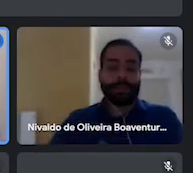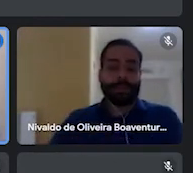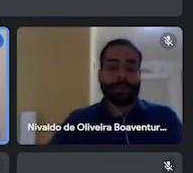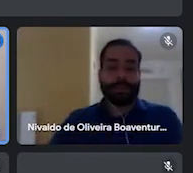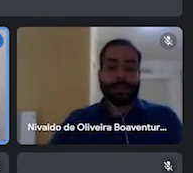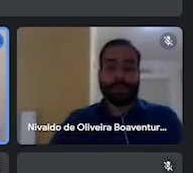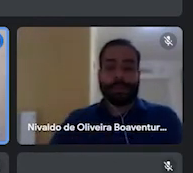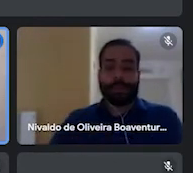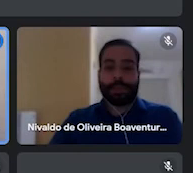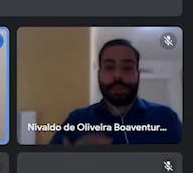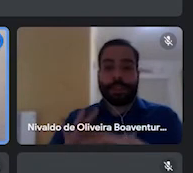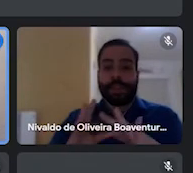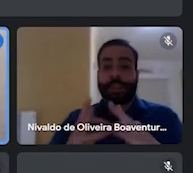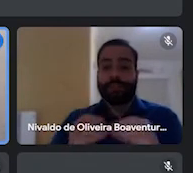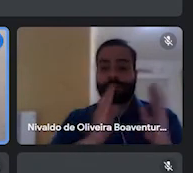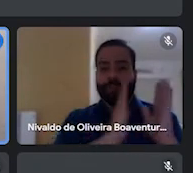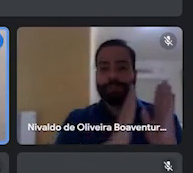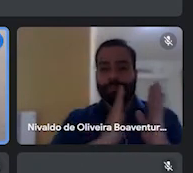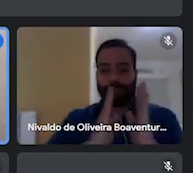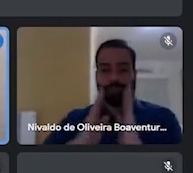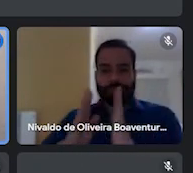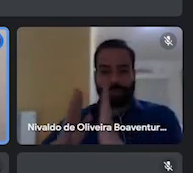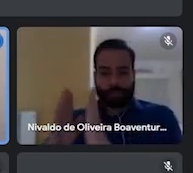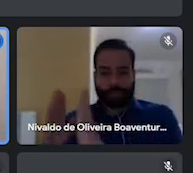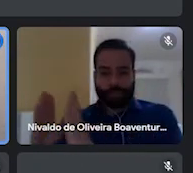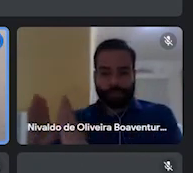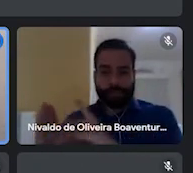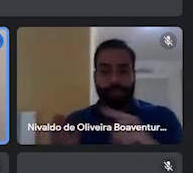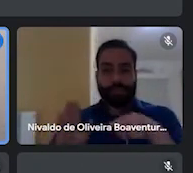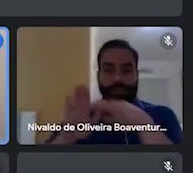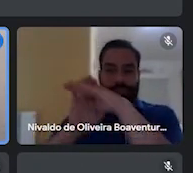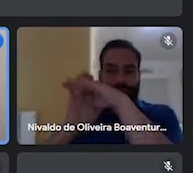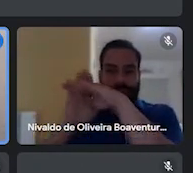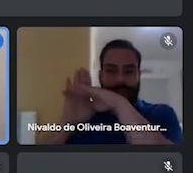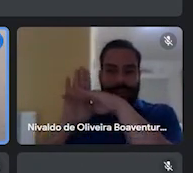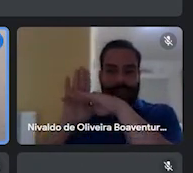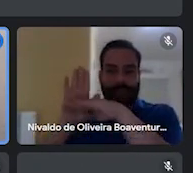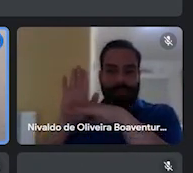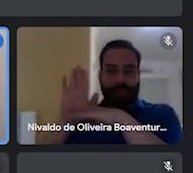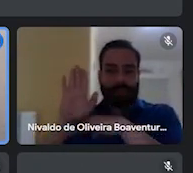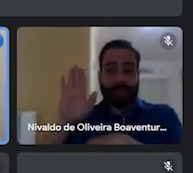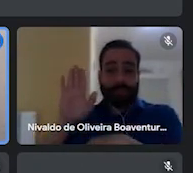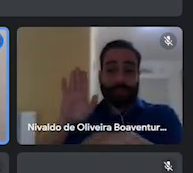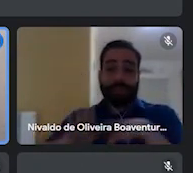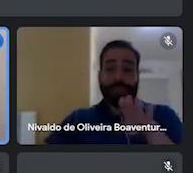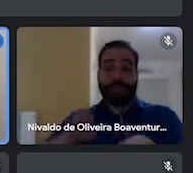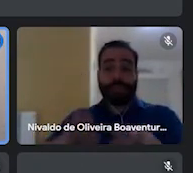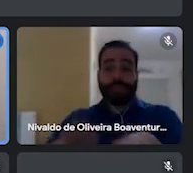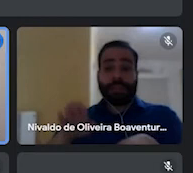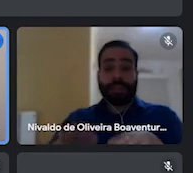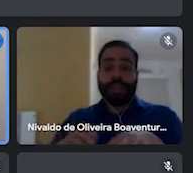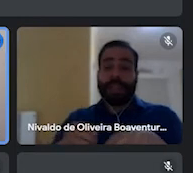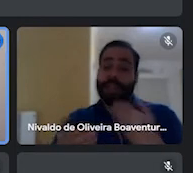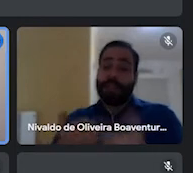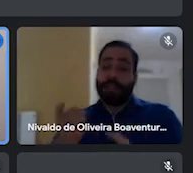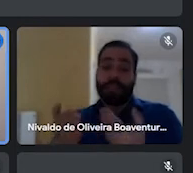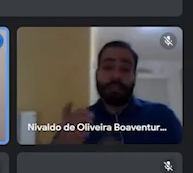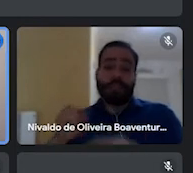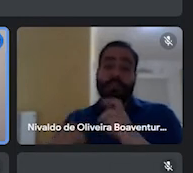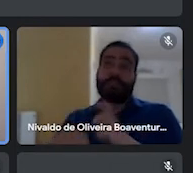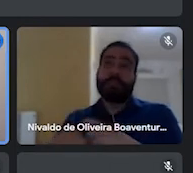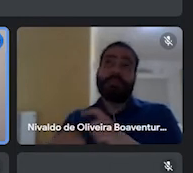Todo esse procedimento, às vezes, ocorre você perder ali, por